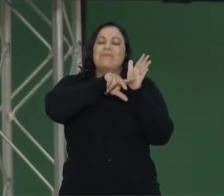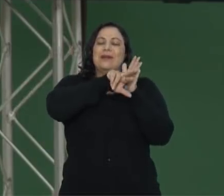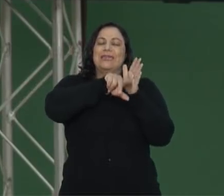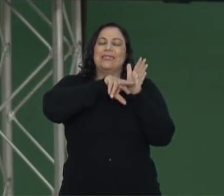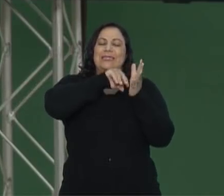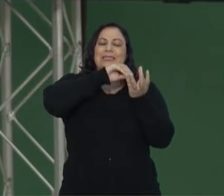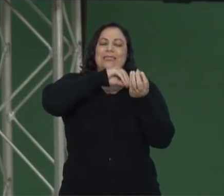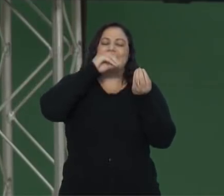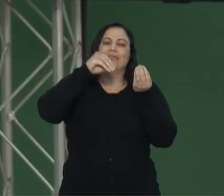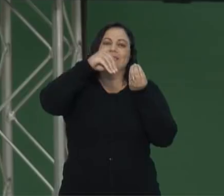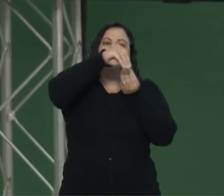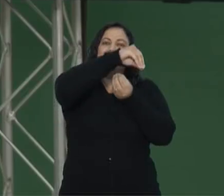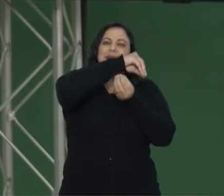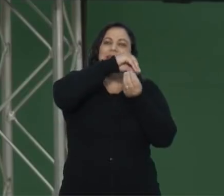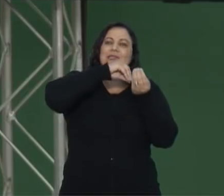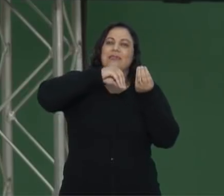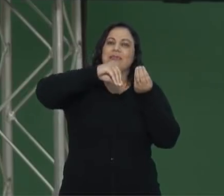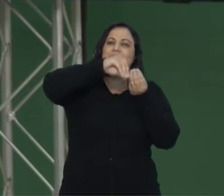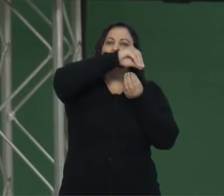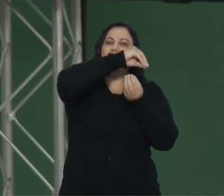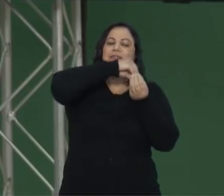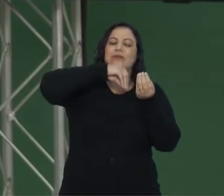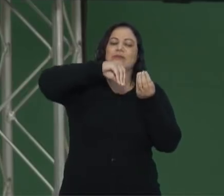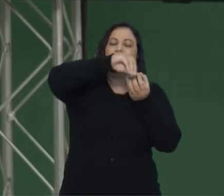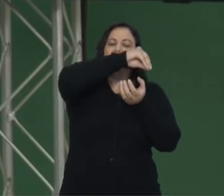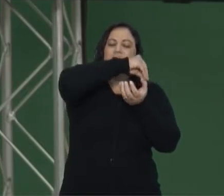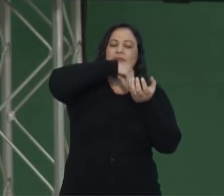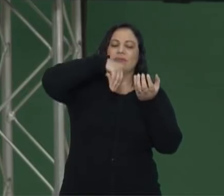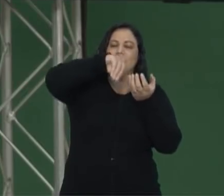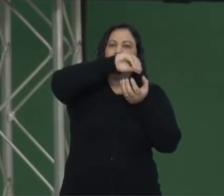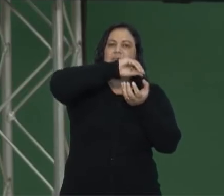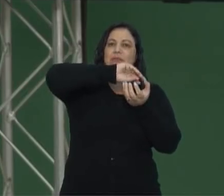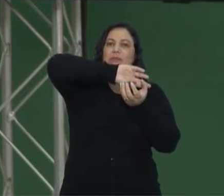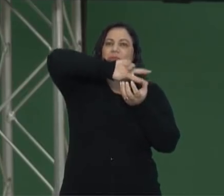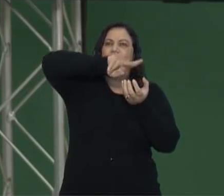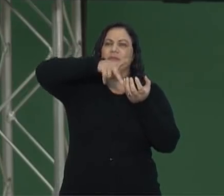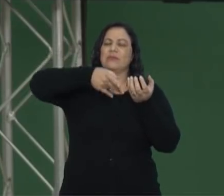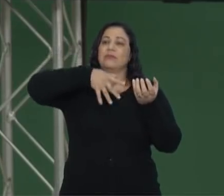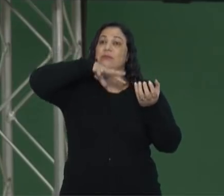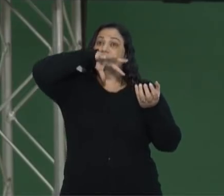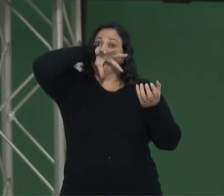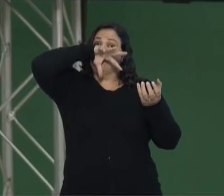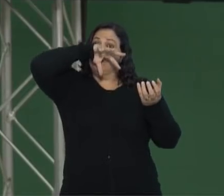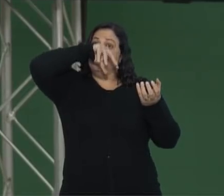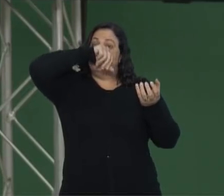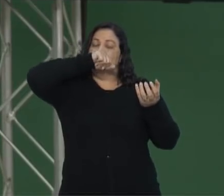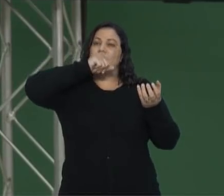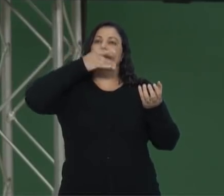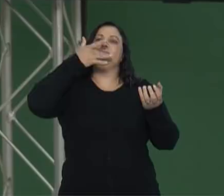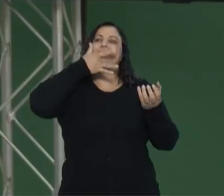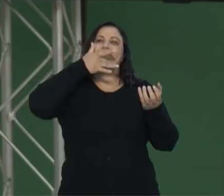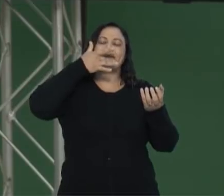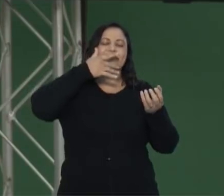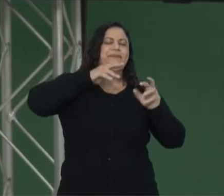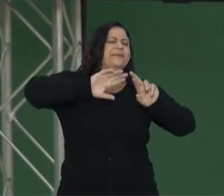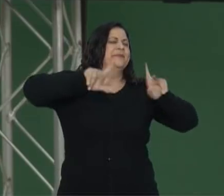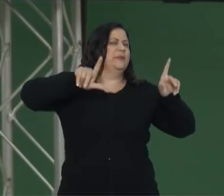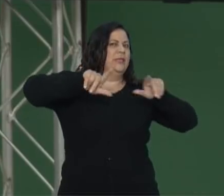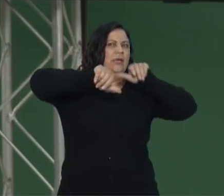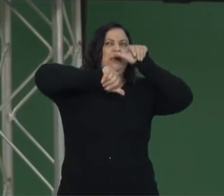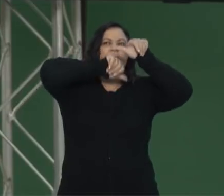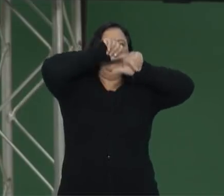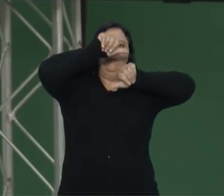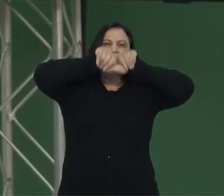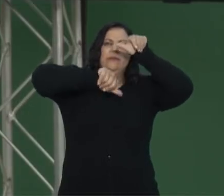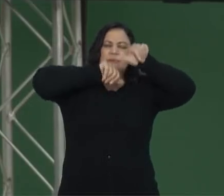fruta. Por isso que vai mudar a consistência, vai mudar o cheiro e até o sabor desta fruta. Mas você já